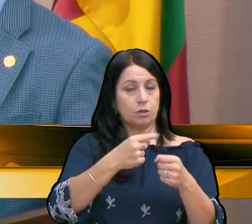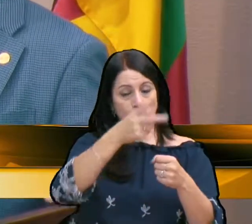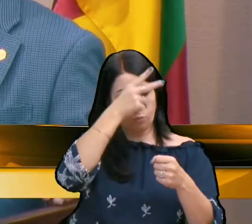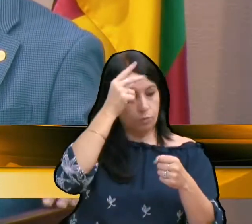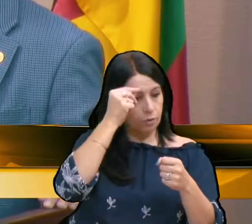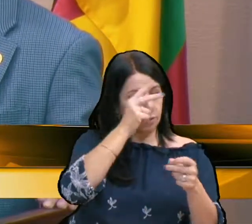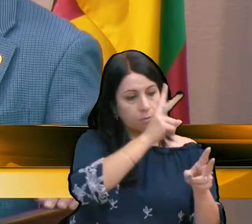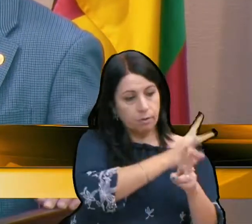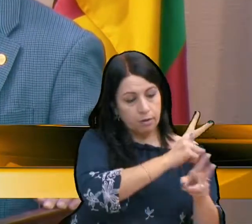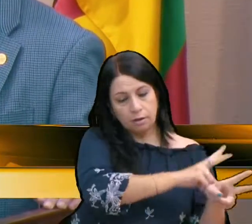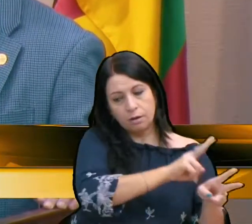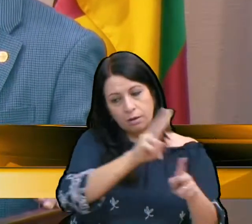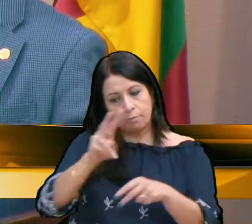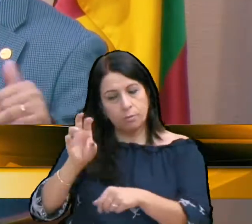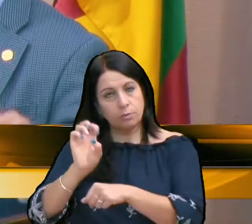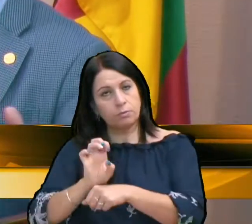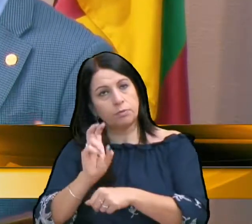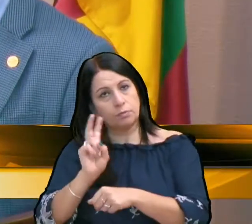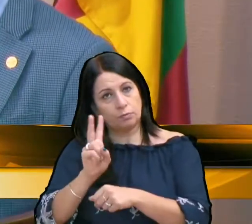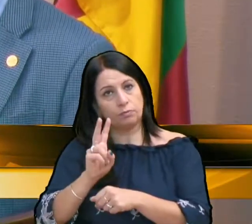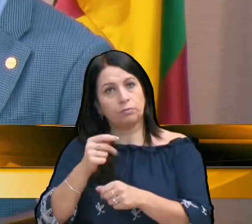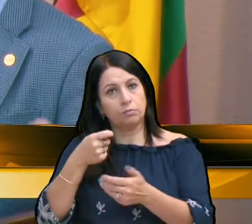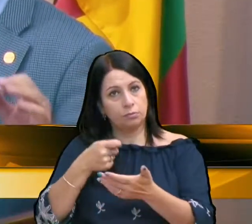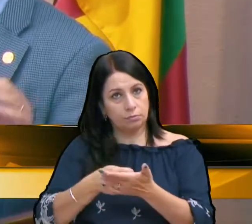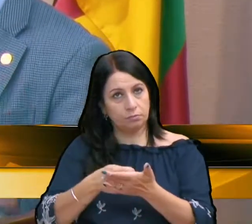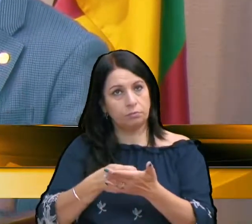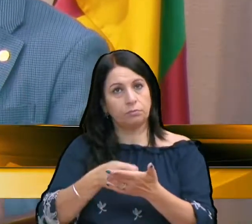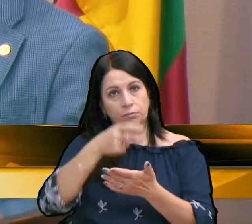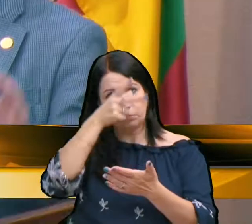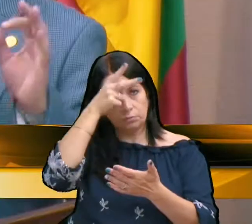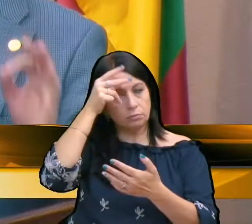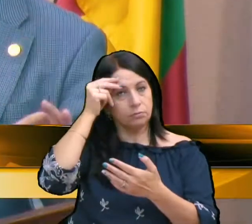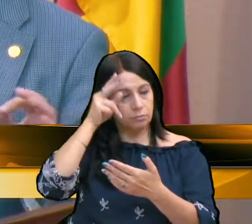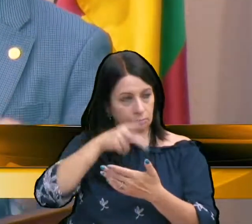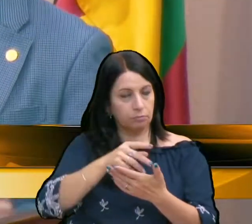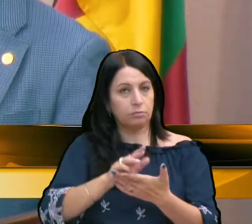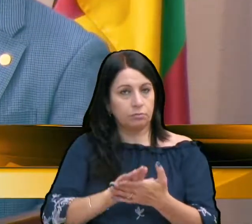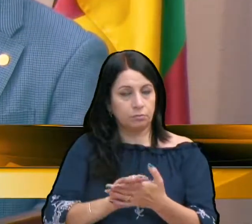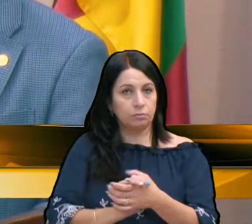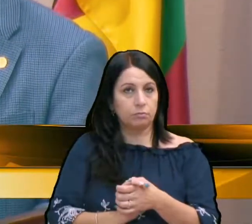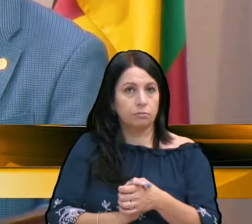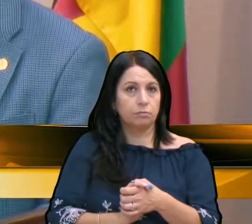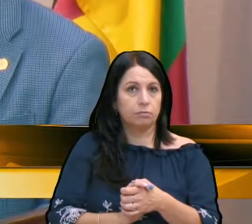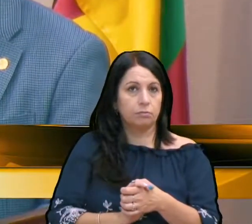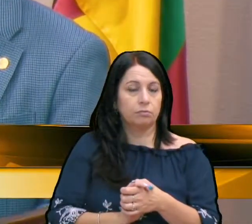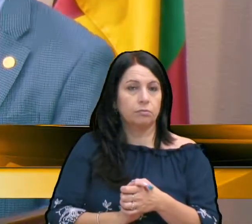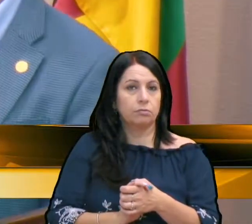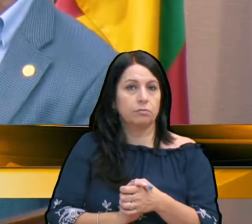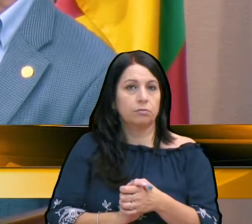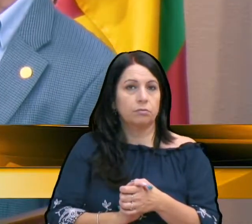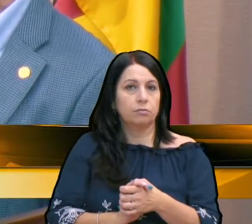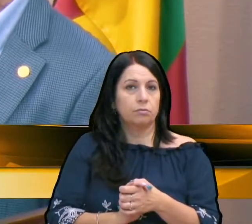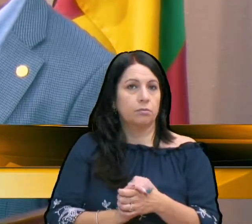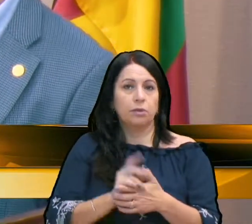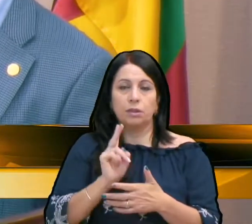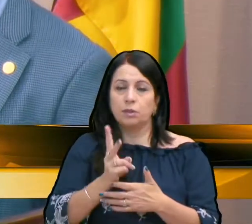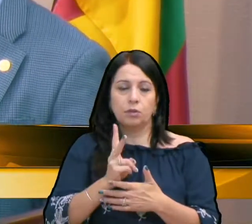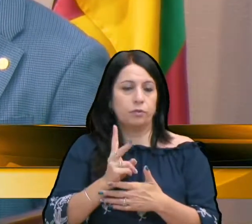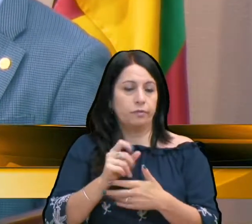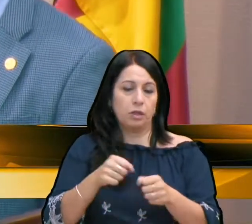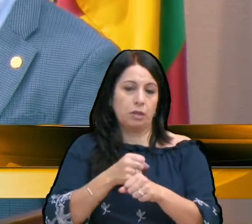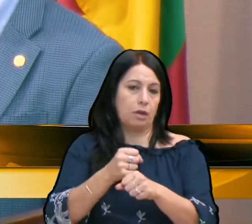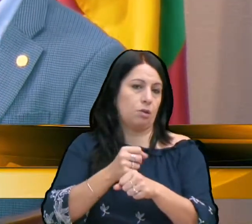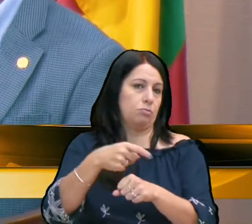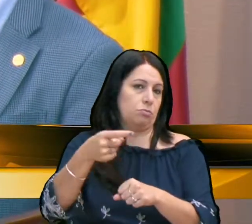município cedido ao estado continuaria sendo pago pelo município. E isto veio ao longo